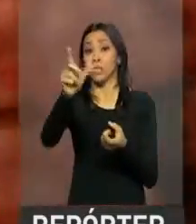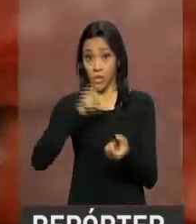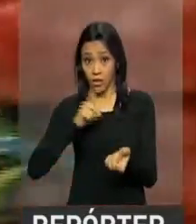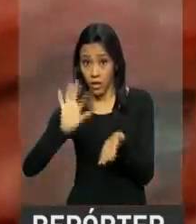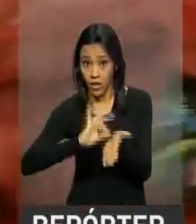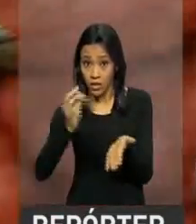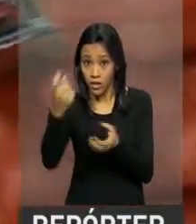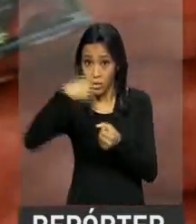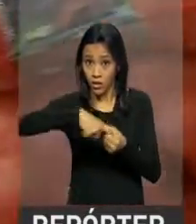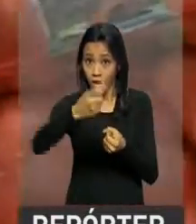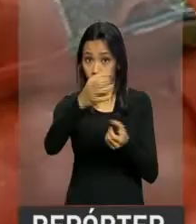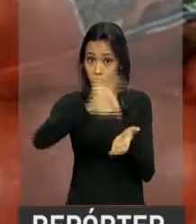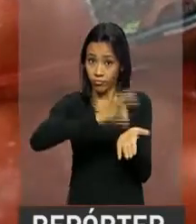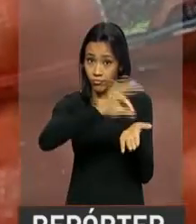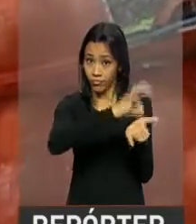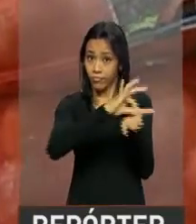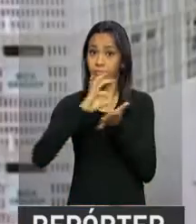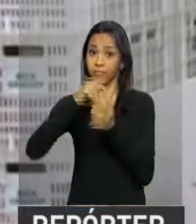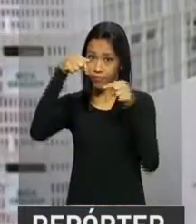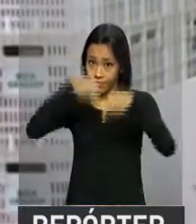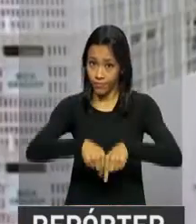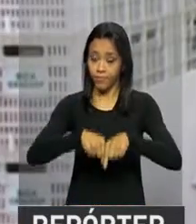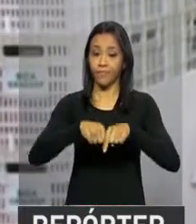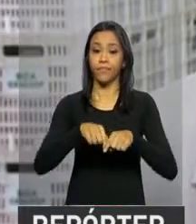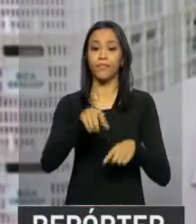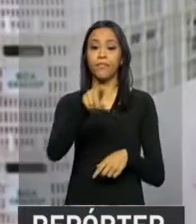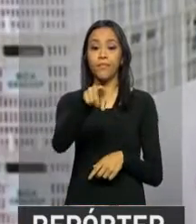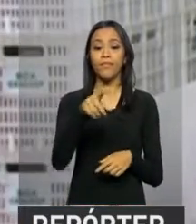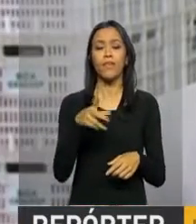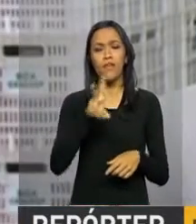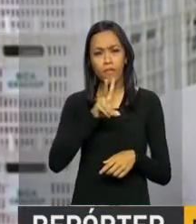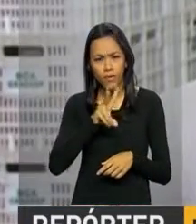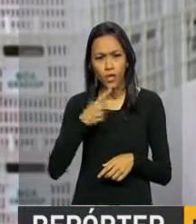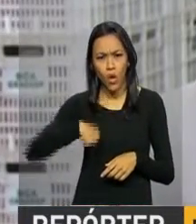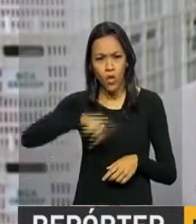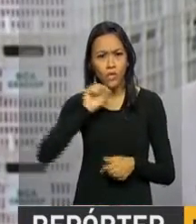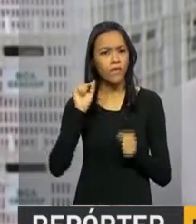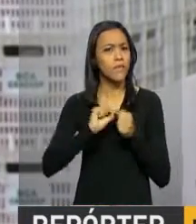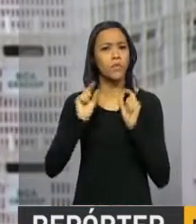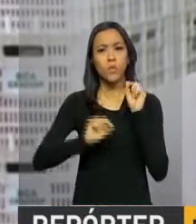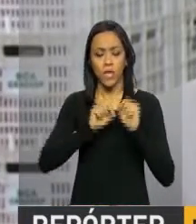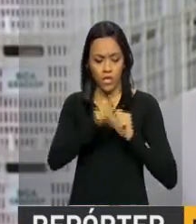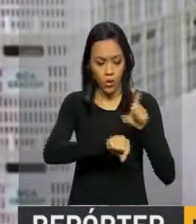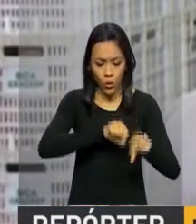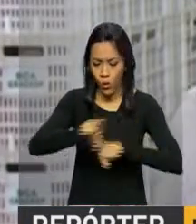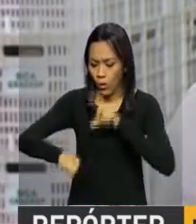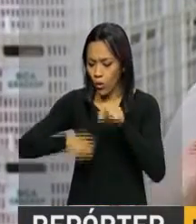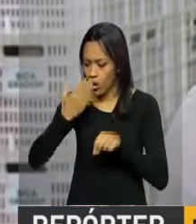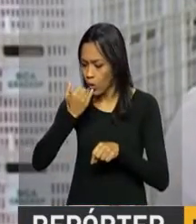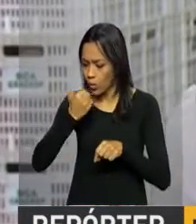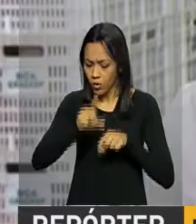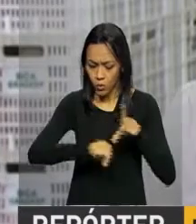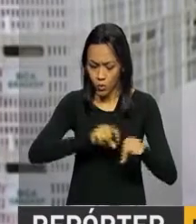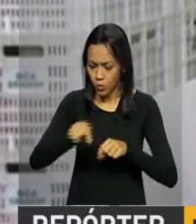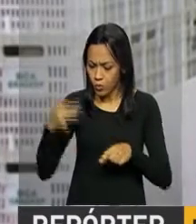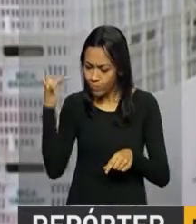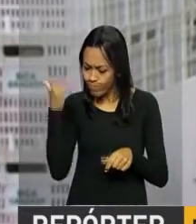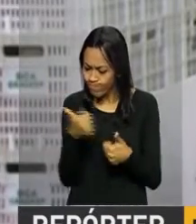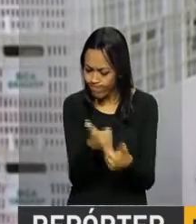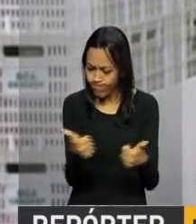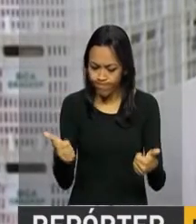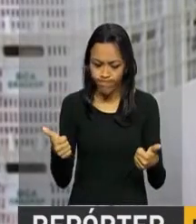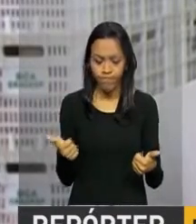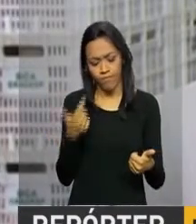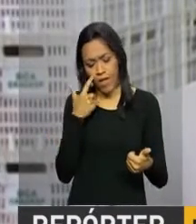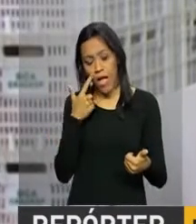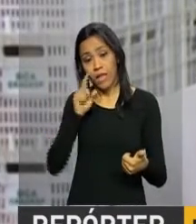de 300 mil beneficiários. A gente faz toda uma seleção, faz uma pré-análise e aí depois